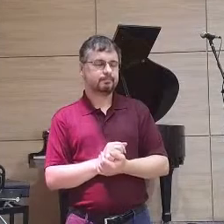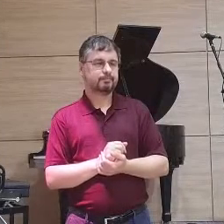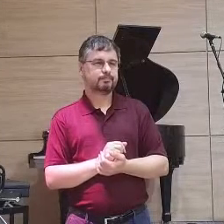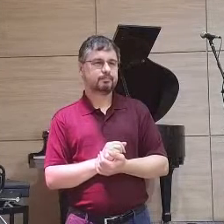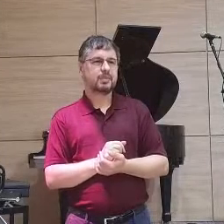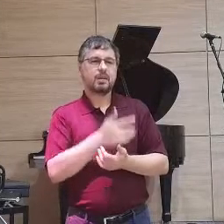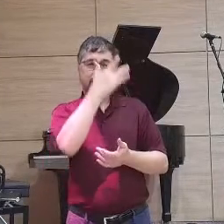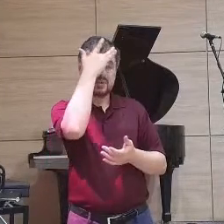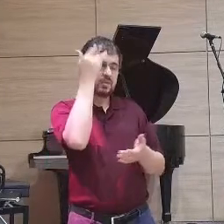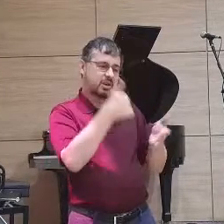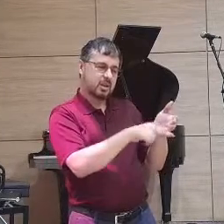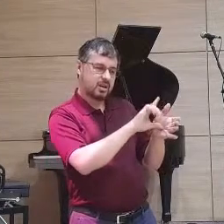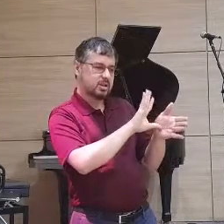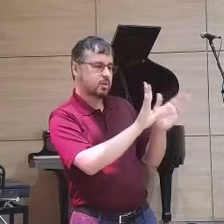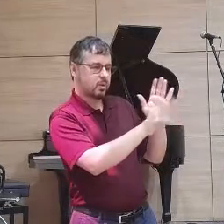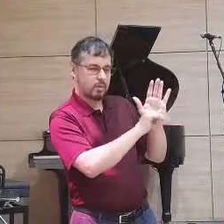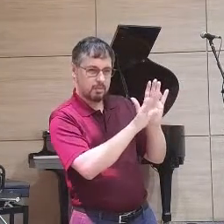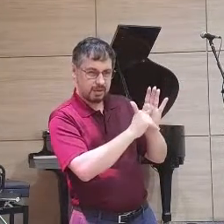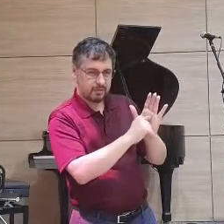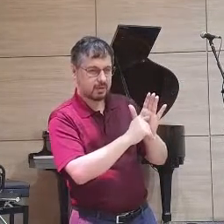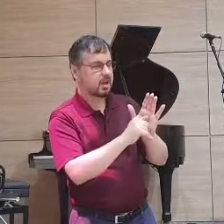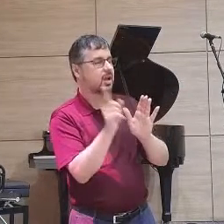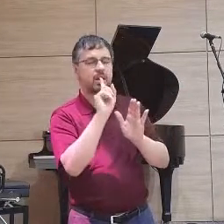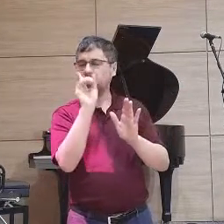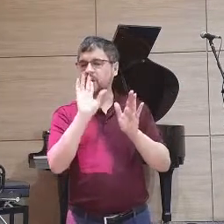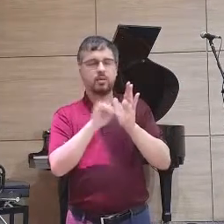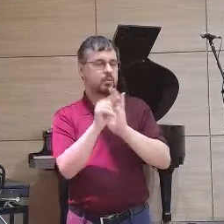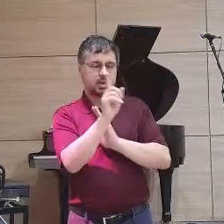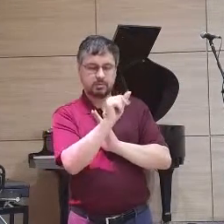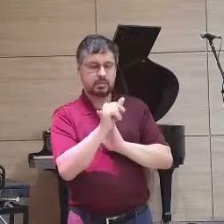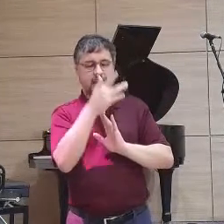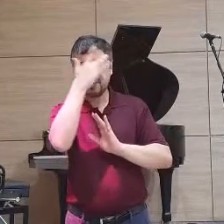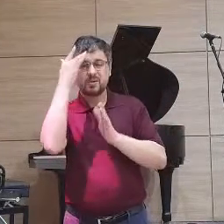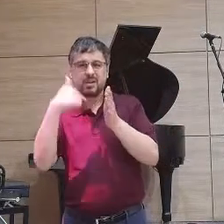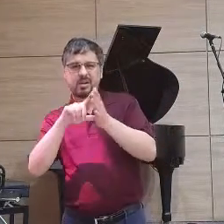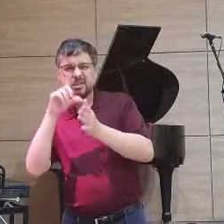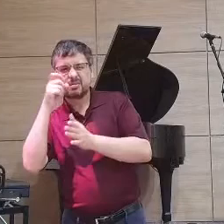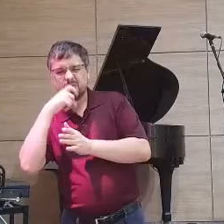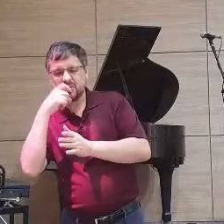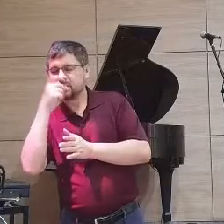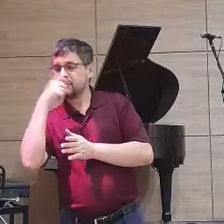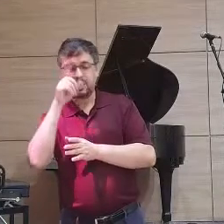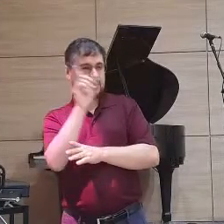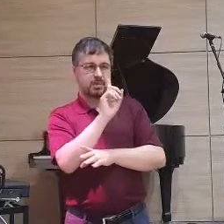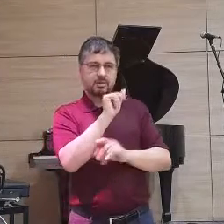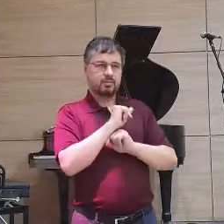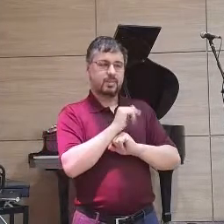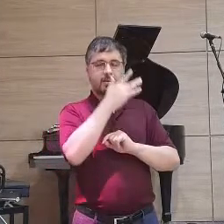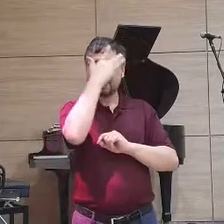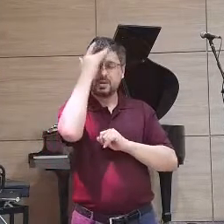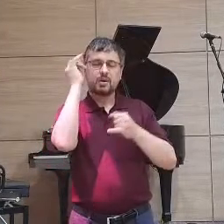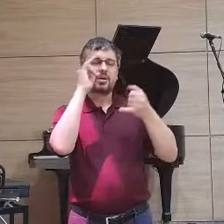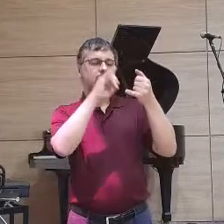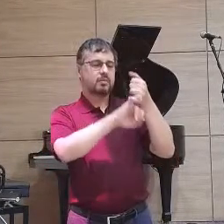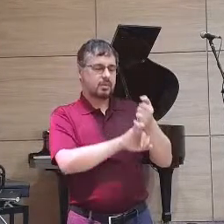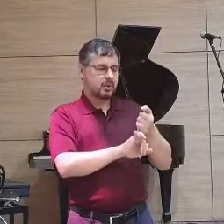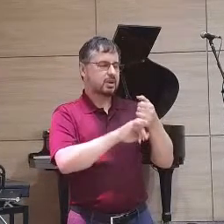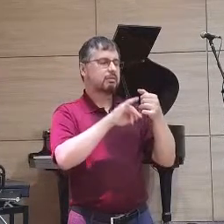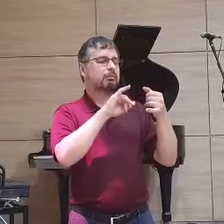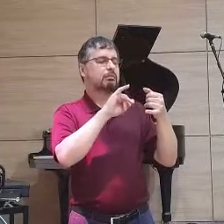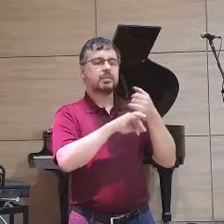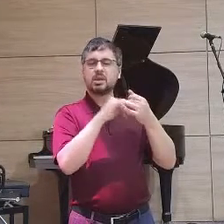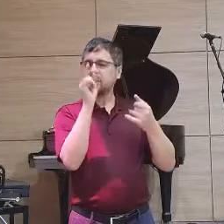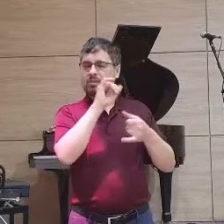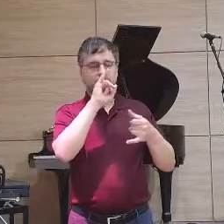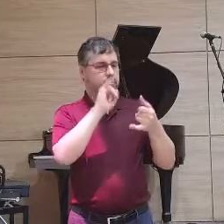roubava não roube mais o que mentira não mente mais o que adulteravam era objeto do adultério